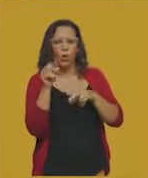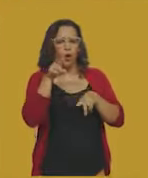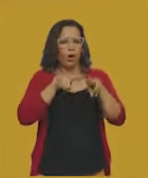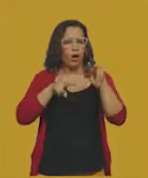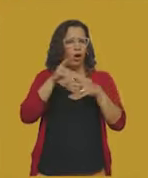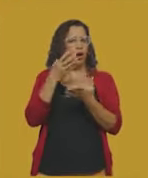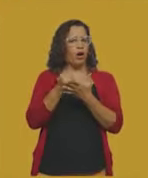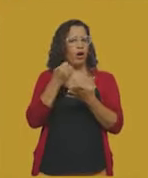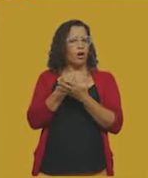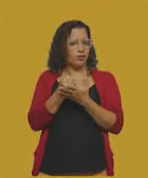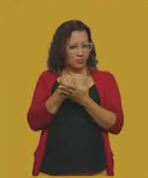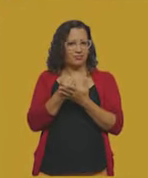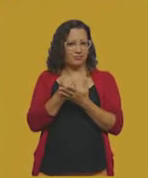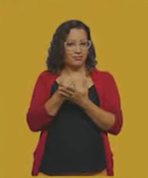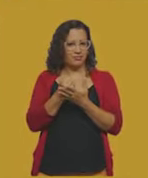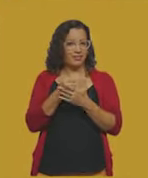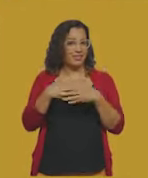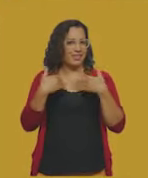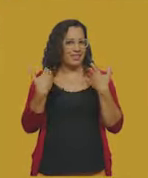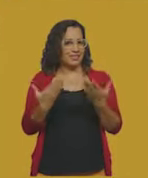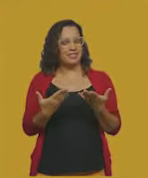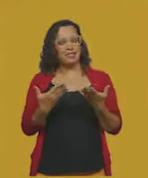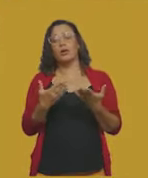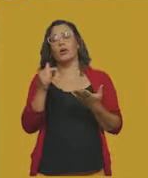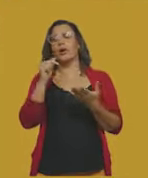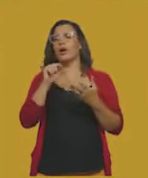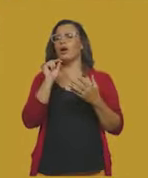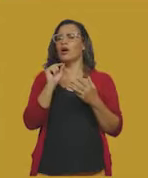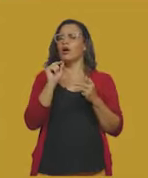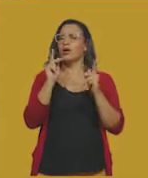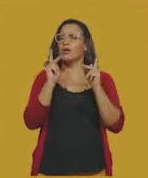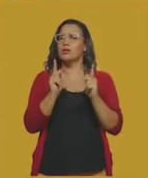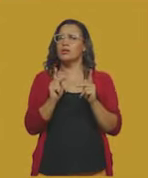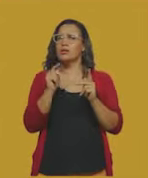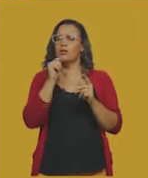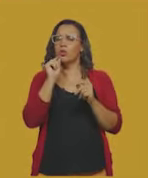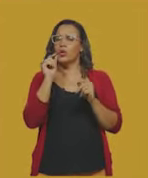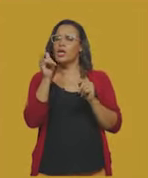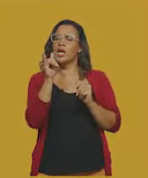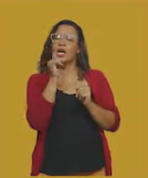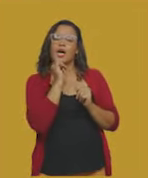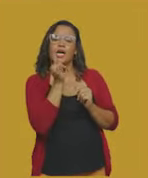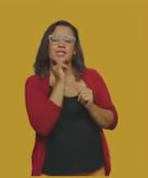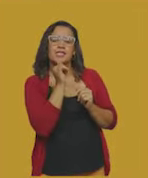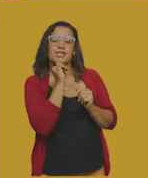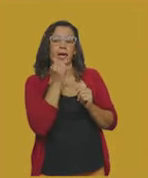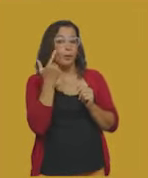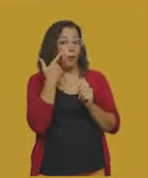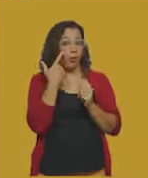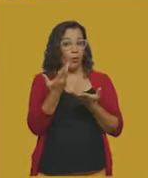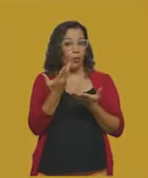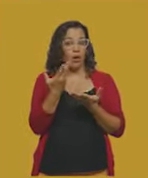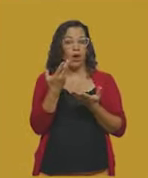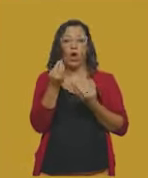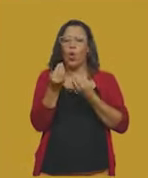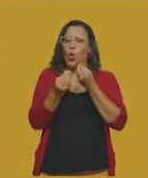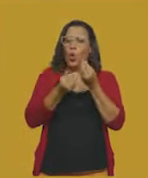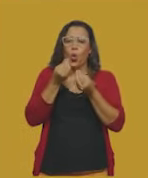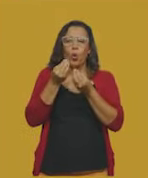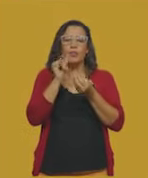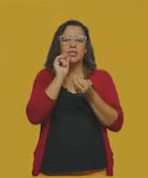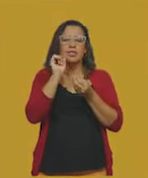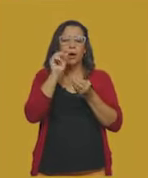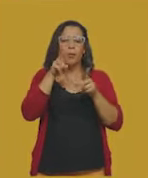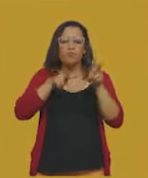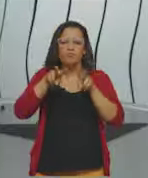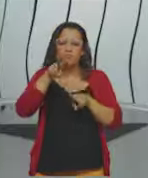dados pessoais. Então, o autor deste texto, ele põe uma exemplificação, olha, como a fiscalização de